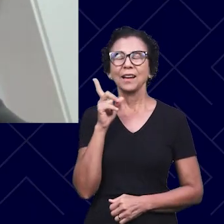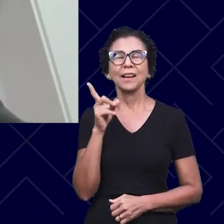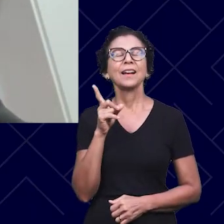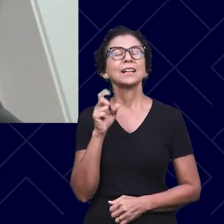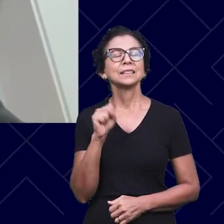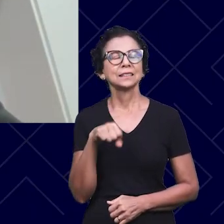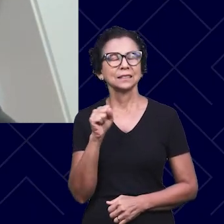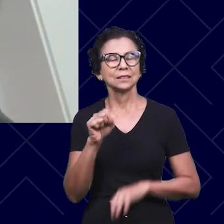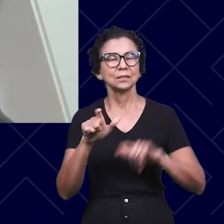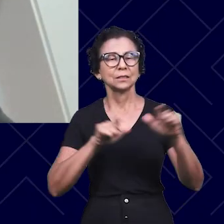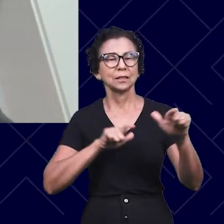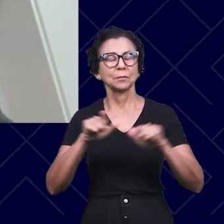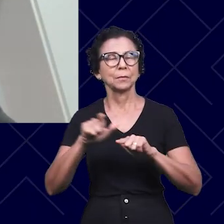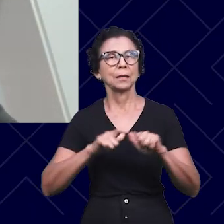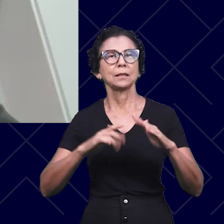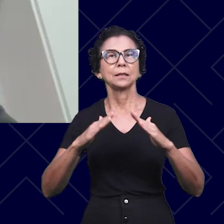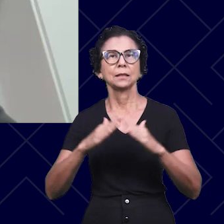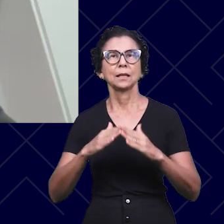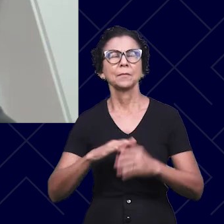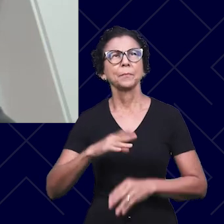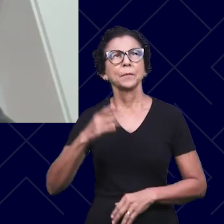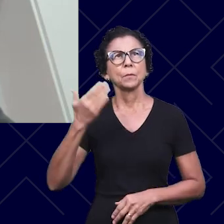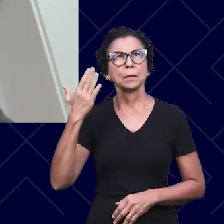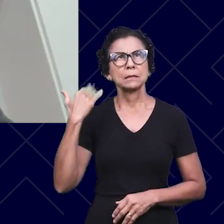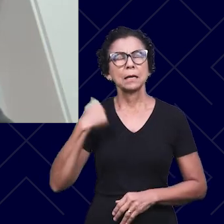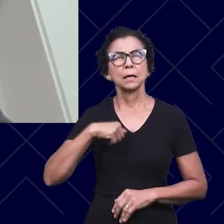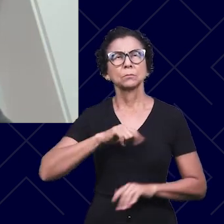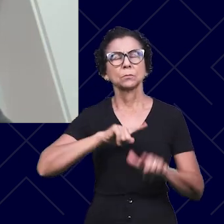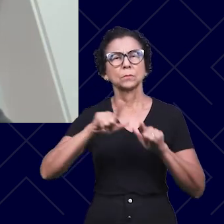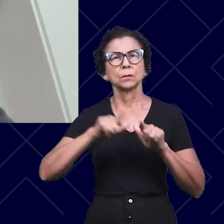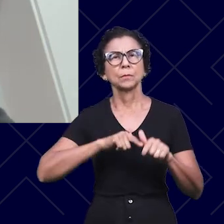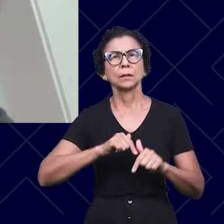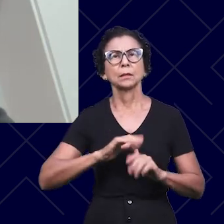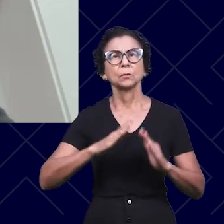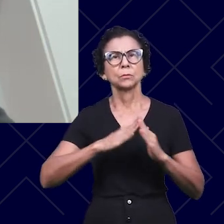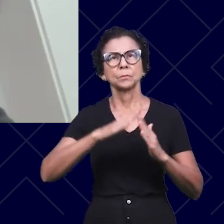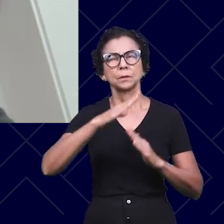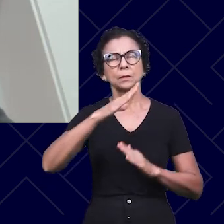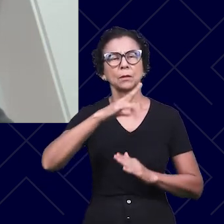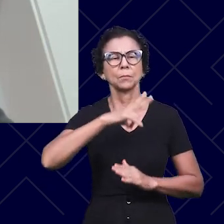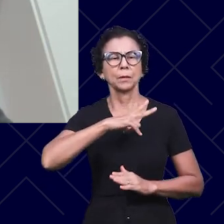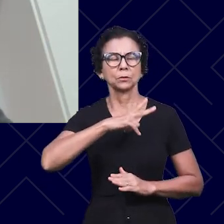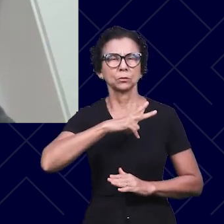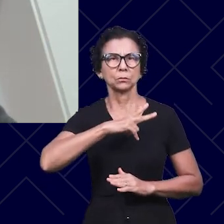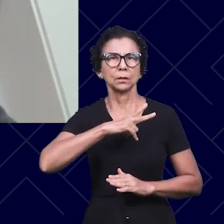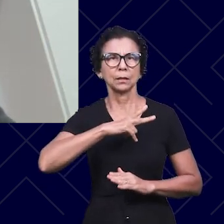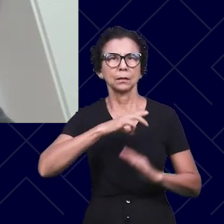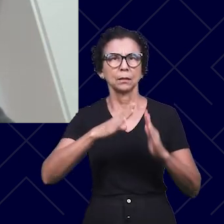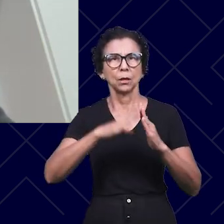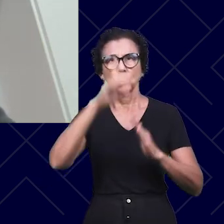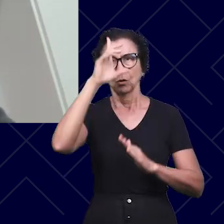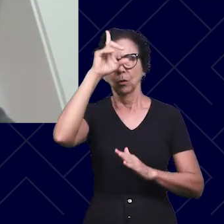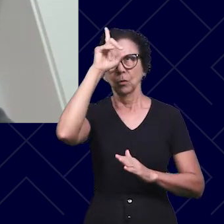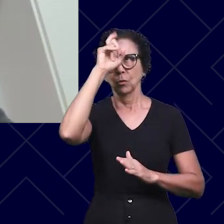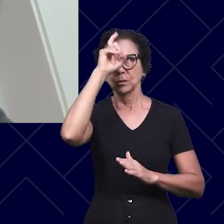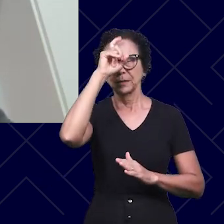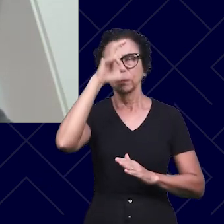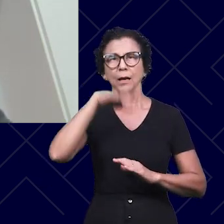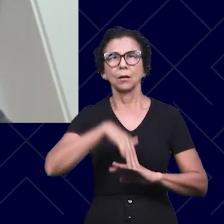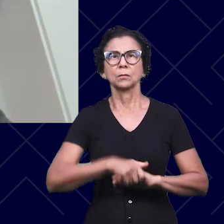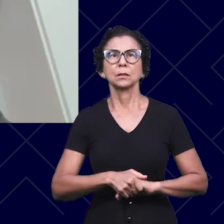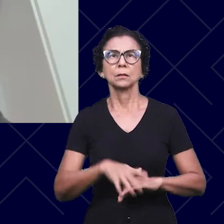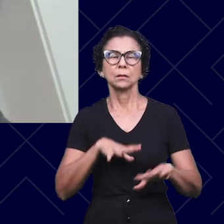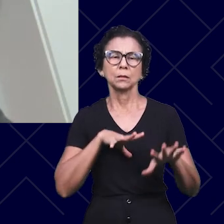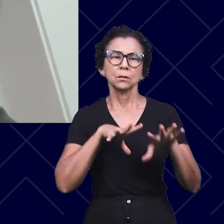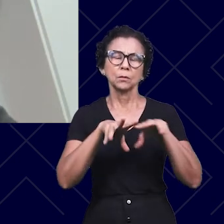em casa, né? Na realidade, eu trabalhei em um hospital particular aqui em Manaus durante 11 anos, né? Me formei em administração,